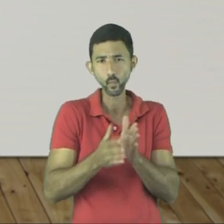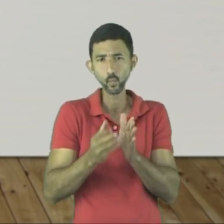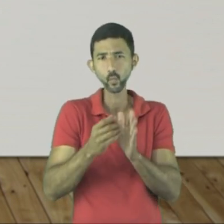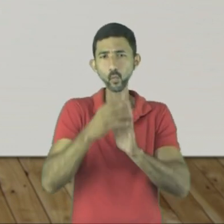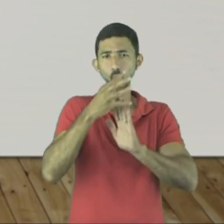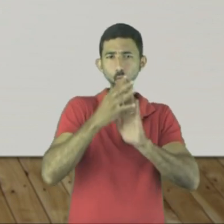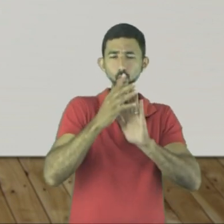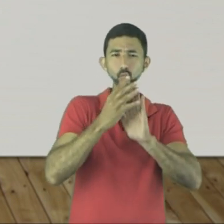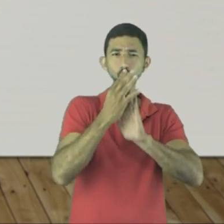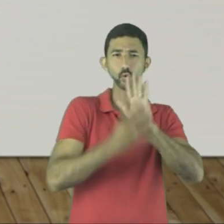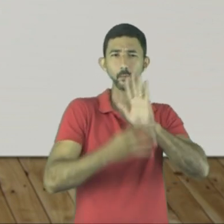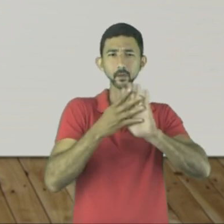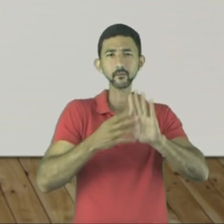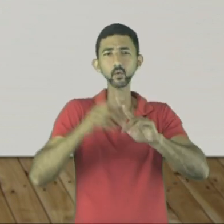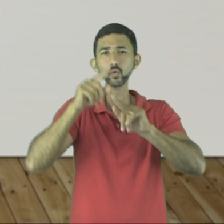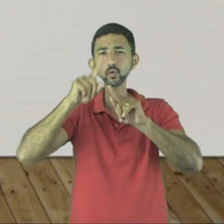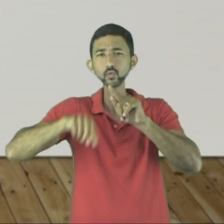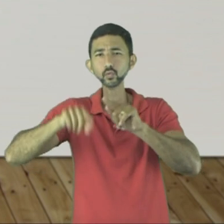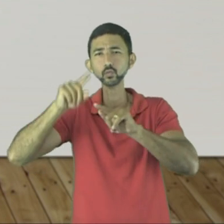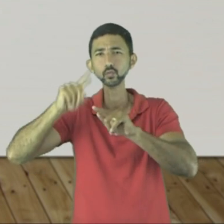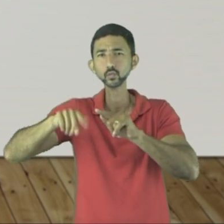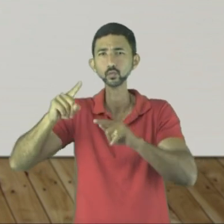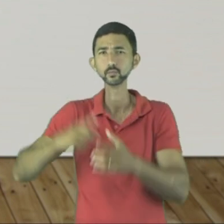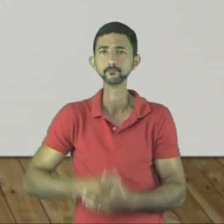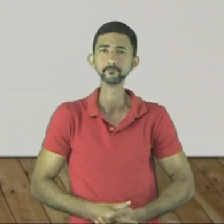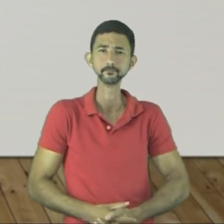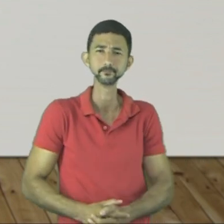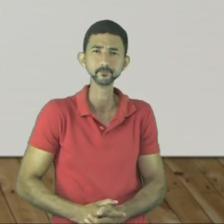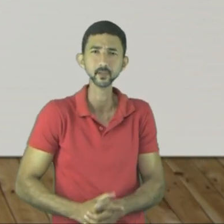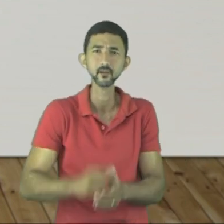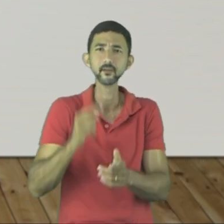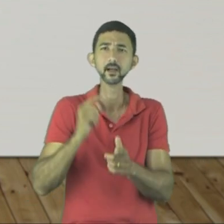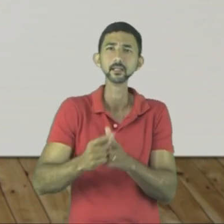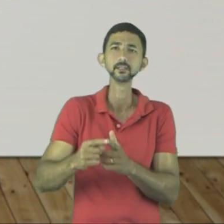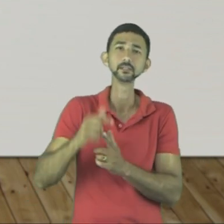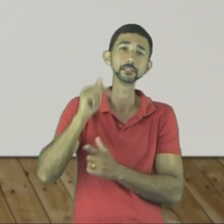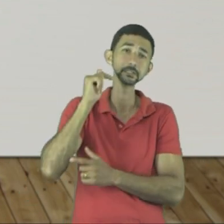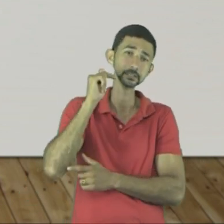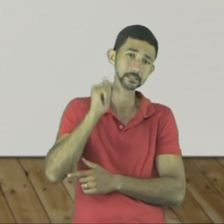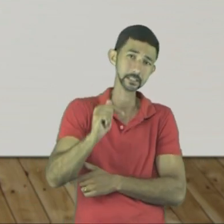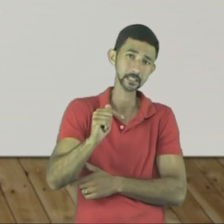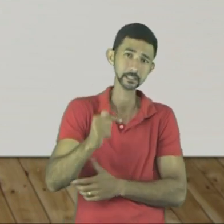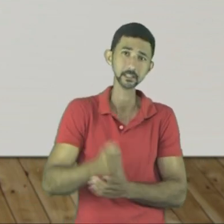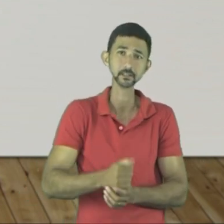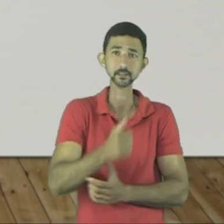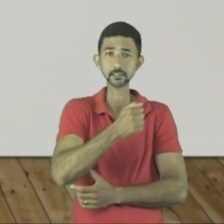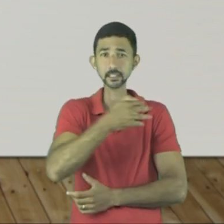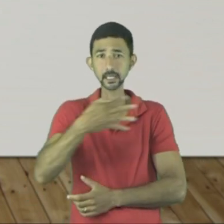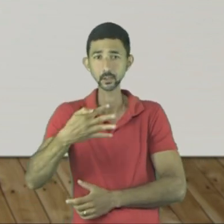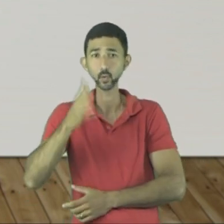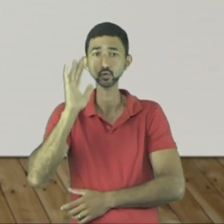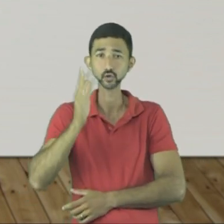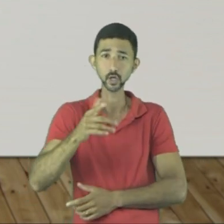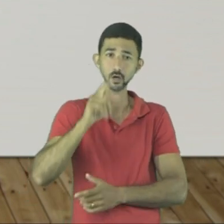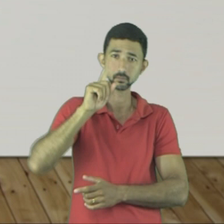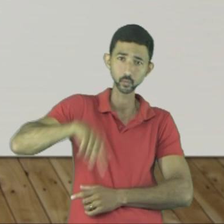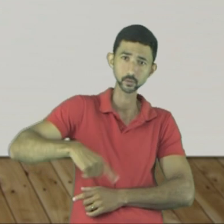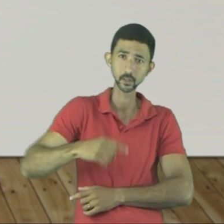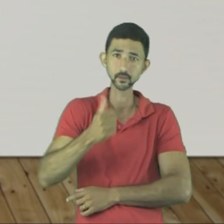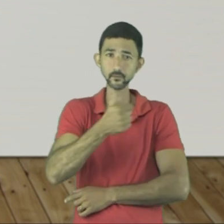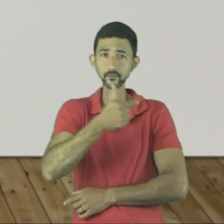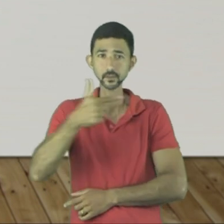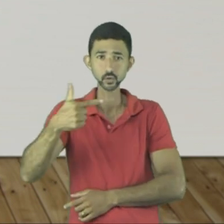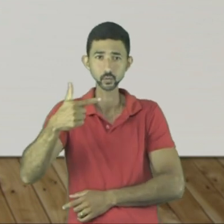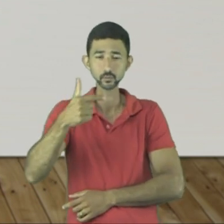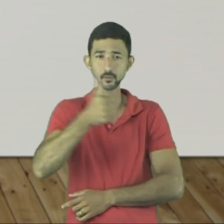agora os múltiplos de 7. Bora cortar os múltiplos de 7. Ó. 7, 14 já foi cortado,